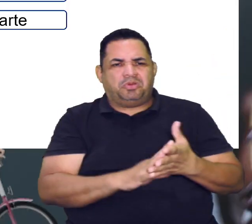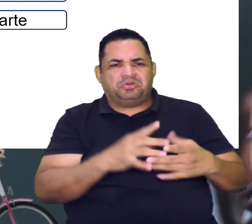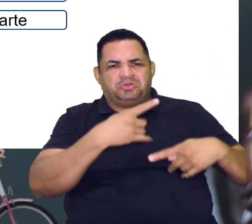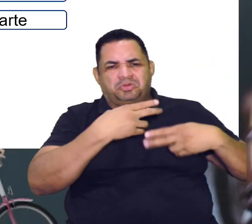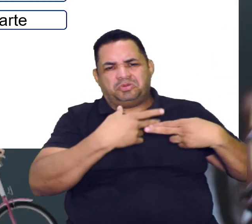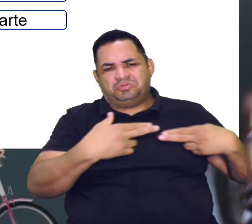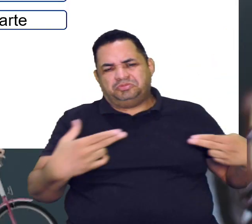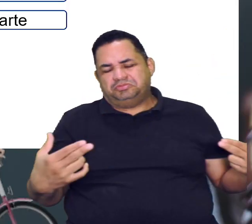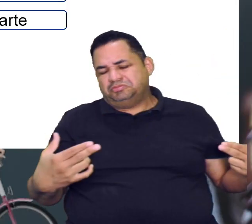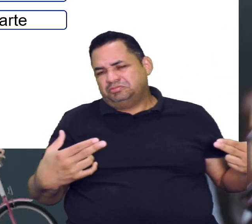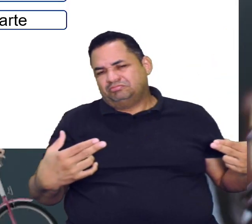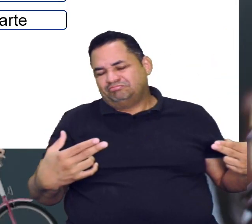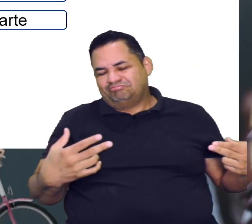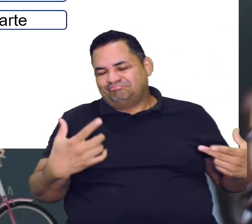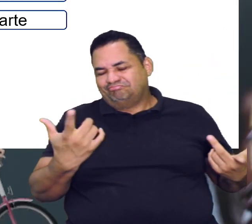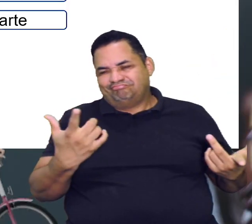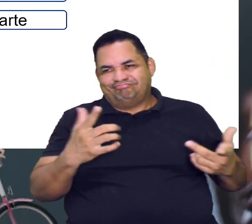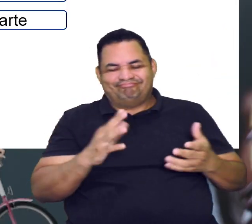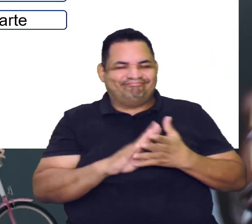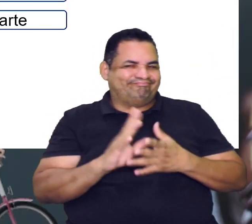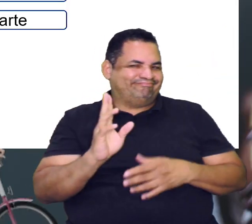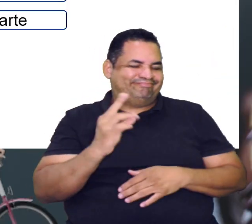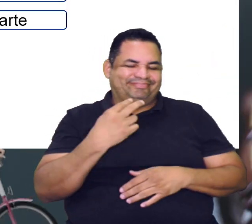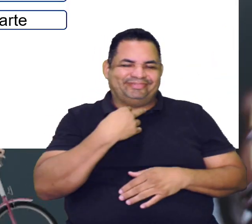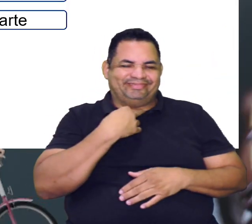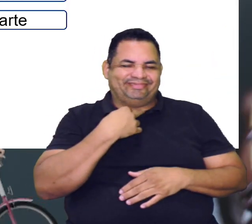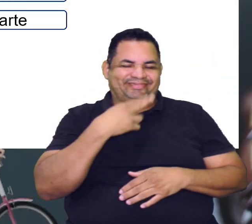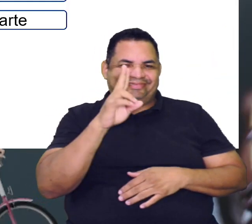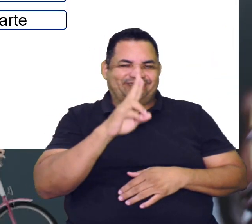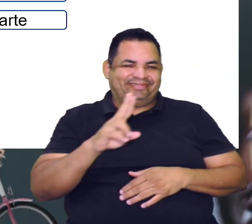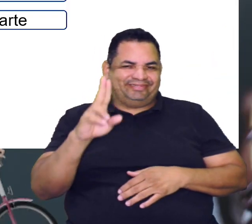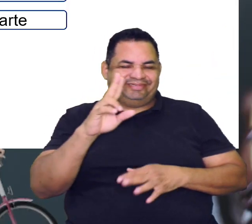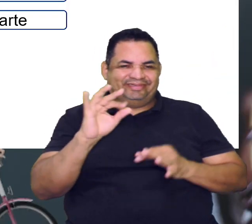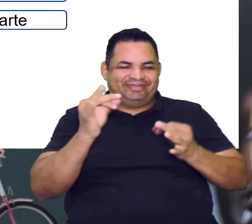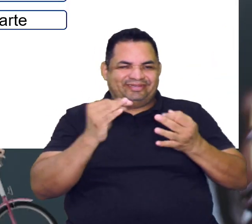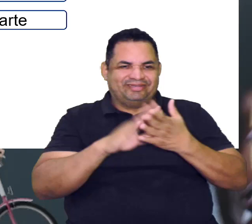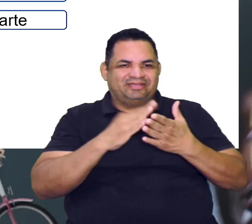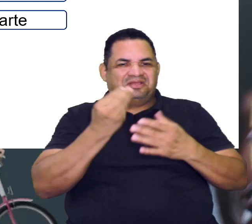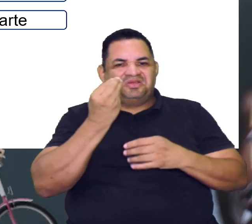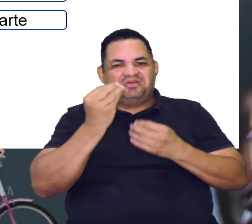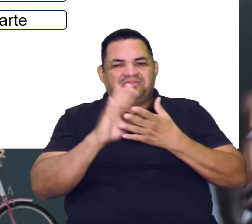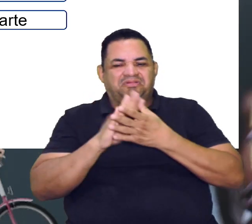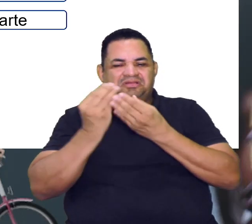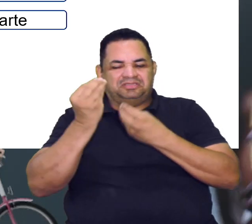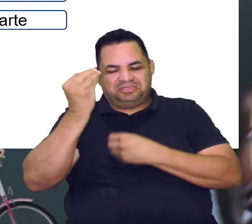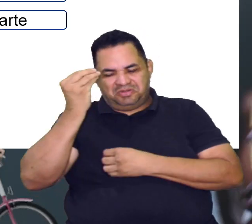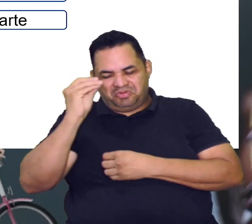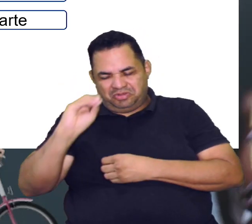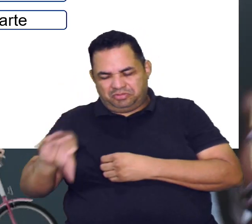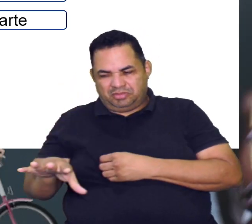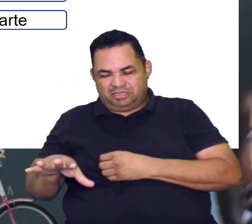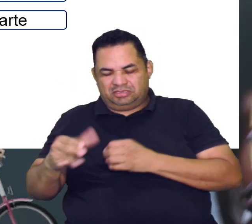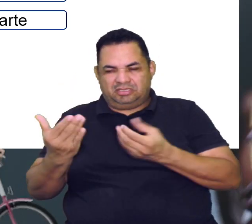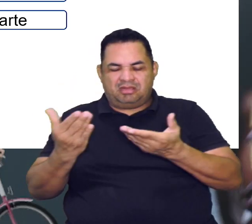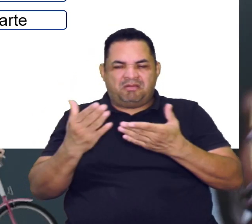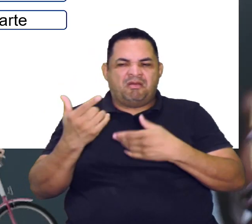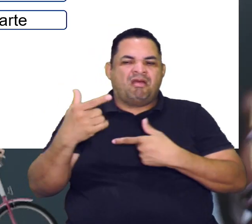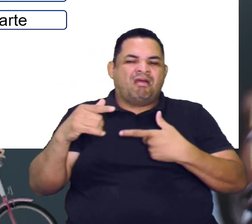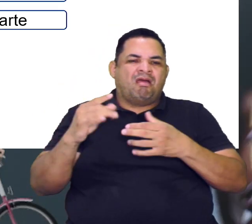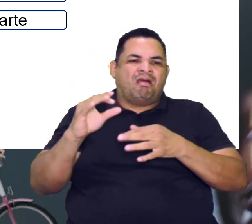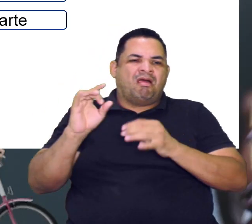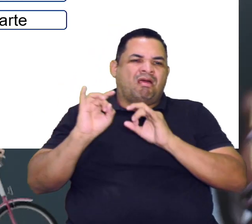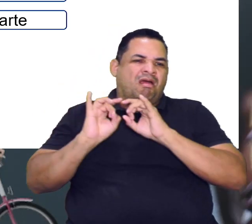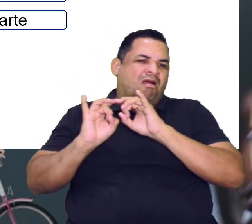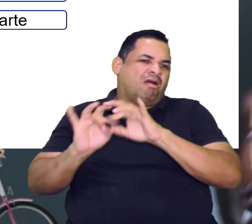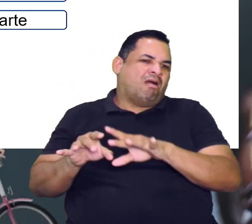muito grande de coisas e nem vai fazer uso. Então, a gente acaba descartando mais, né? Sem utilidade,